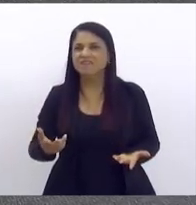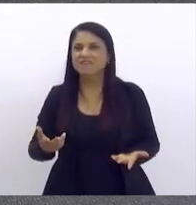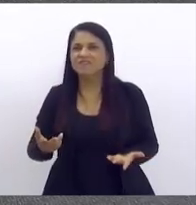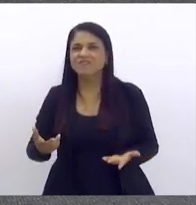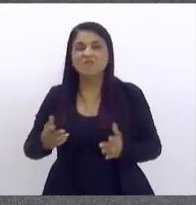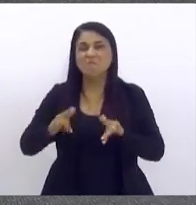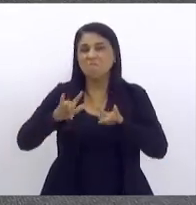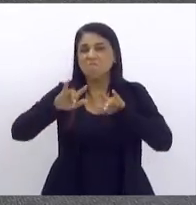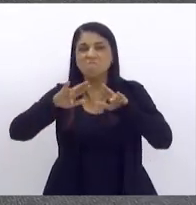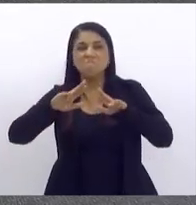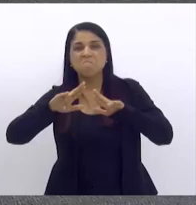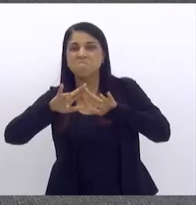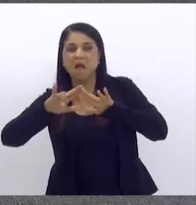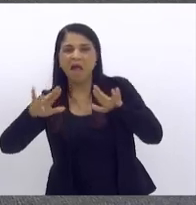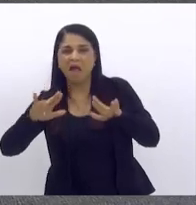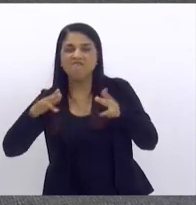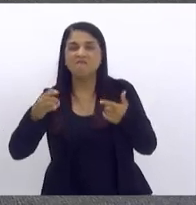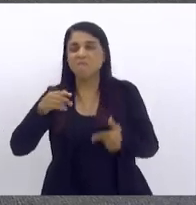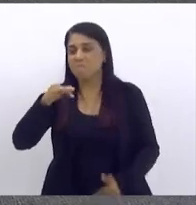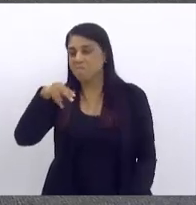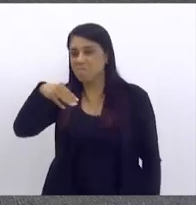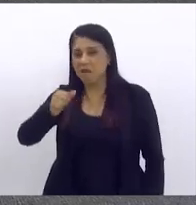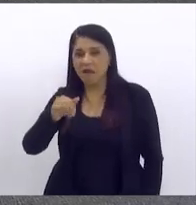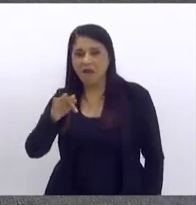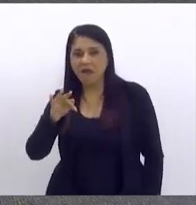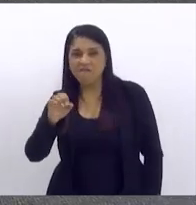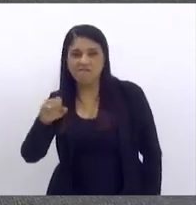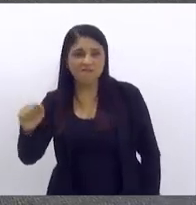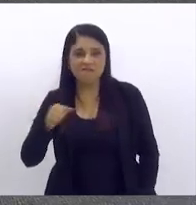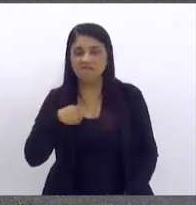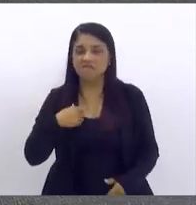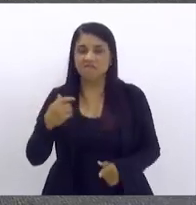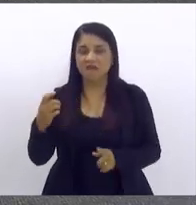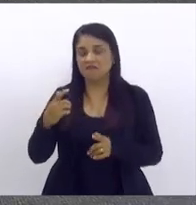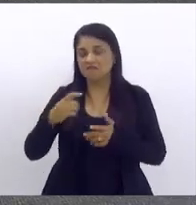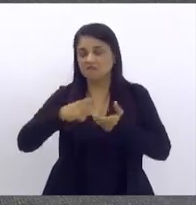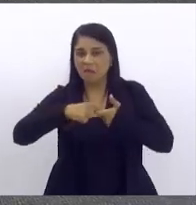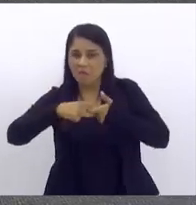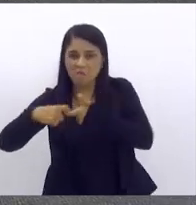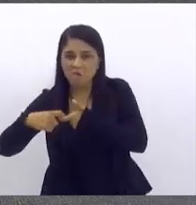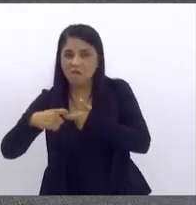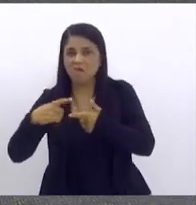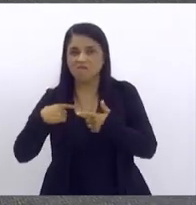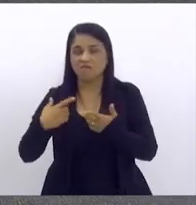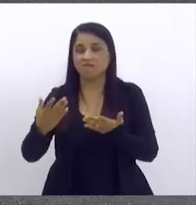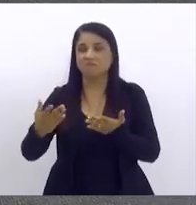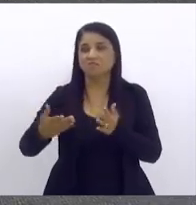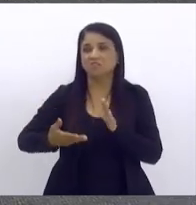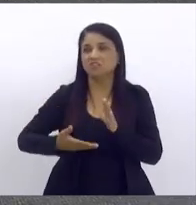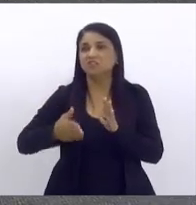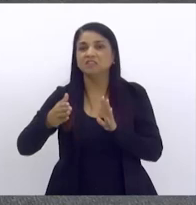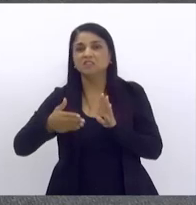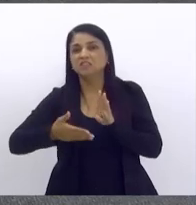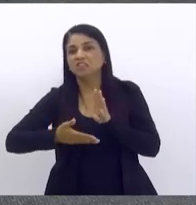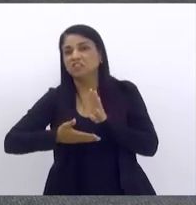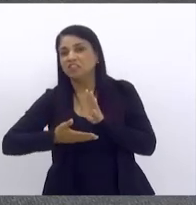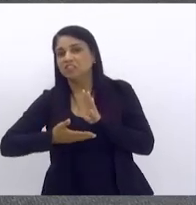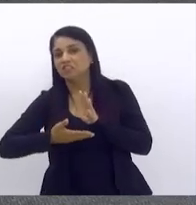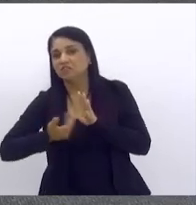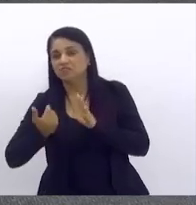máfia do reboque, que vai amedrontar o nosso trabalho, nem diminuir o nosso trabalho. Pelo contrário, Rodrigo. Como eu falei aqui